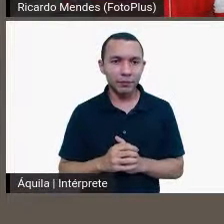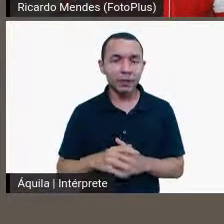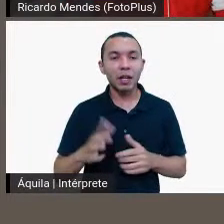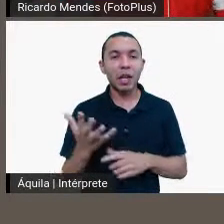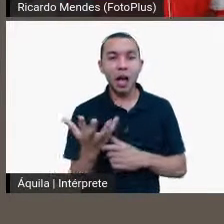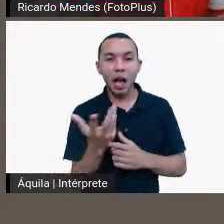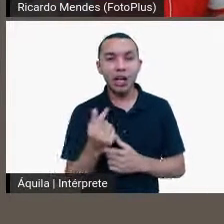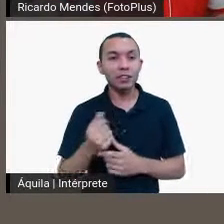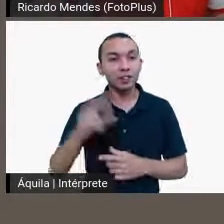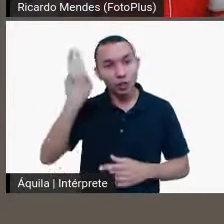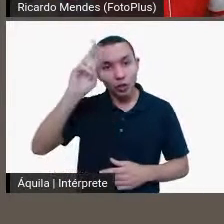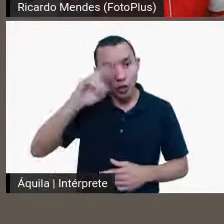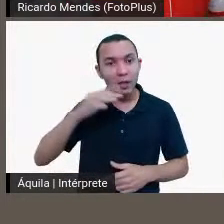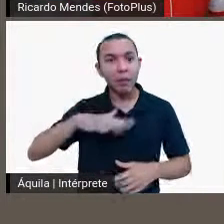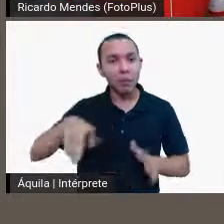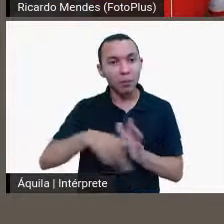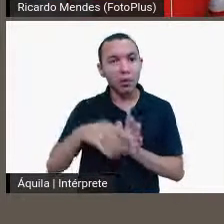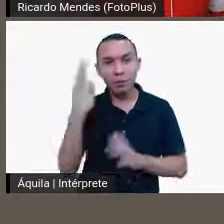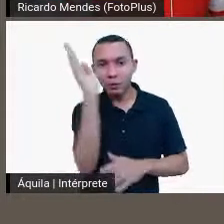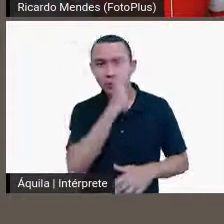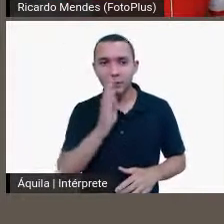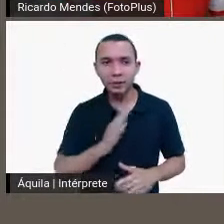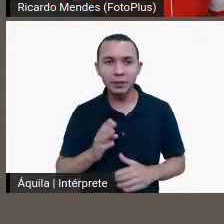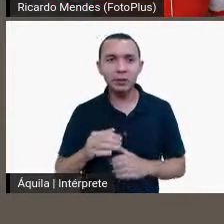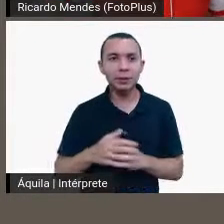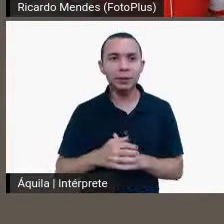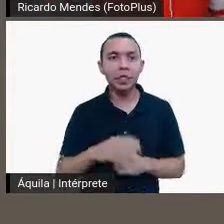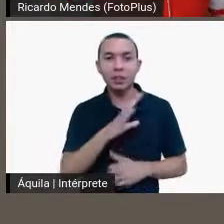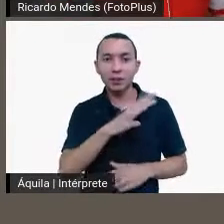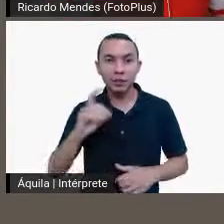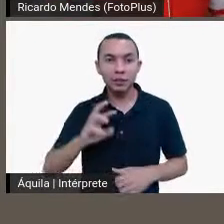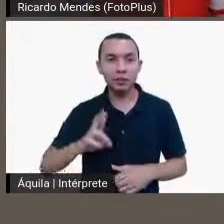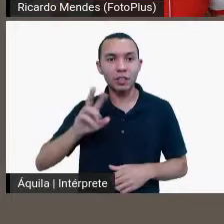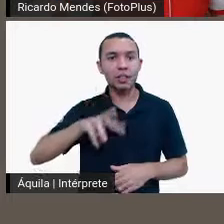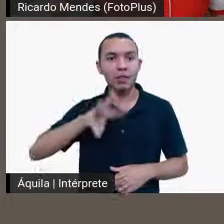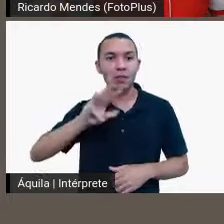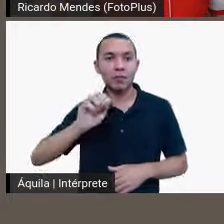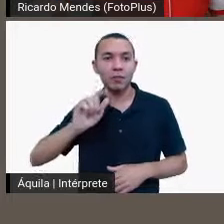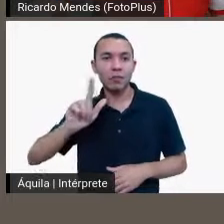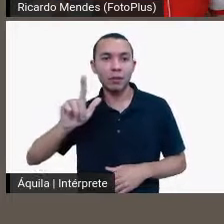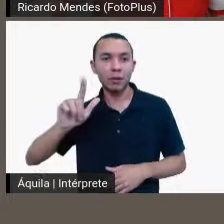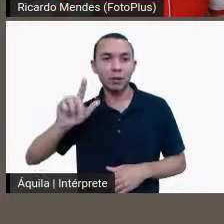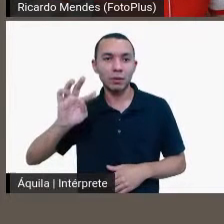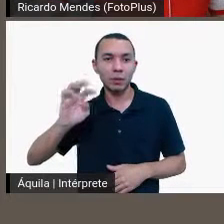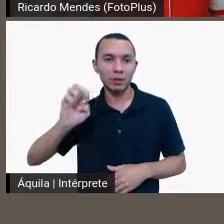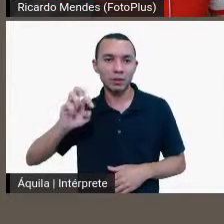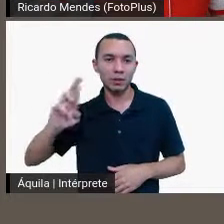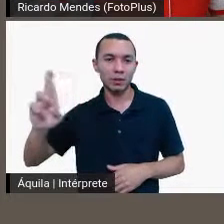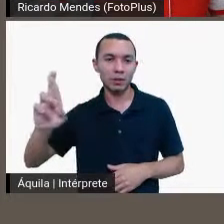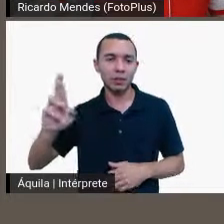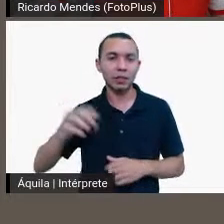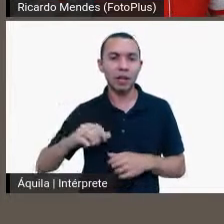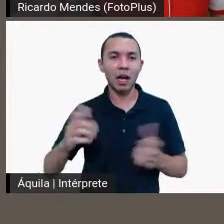Brasil, antologia ambiciosa coordenada por Walter Zanini. Deixa eu botar a telinha.